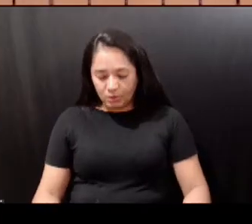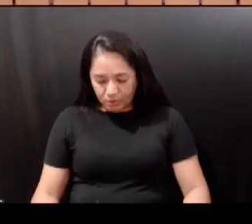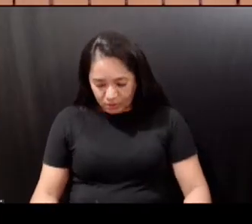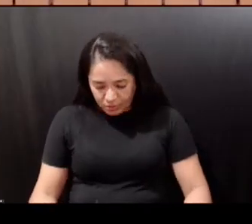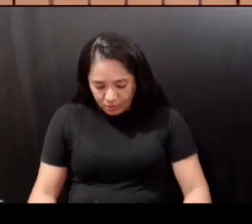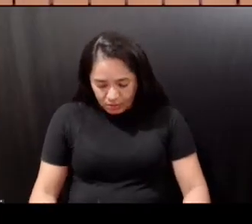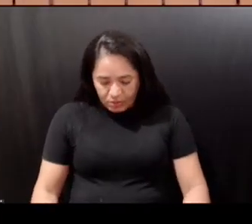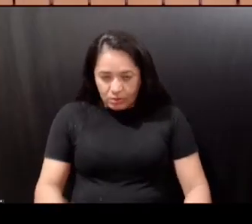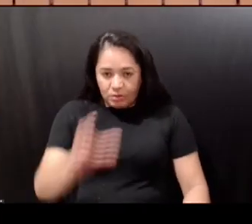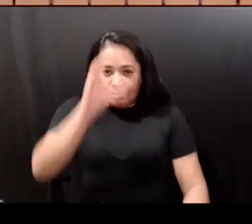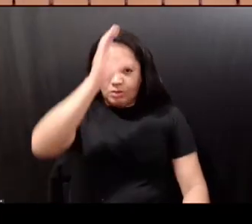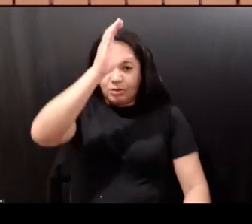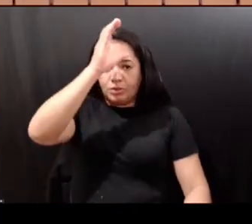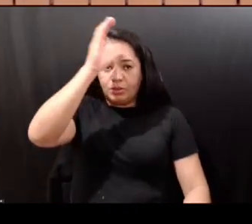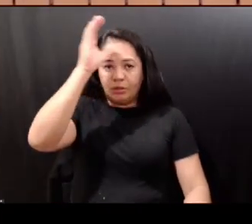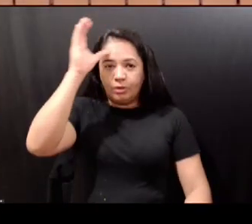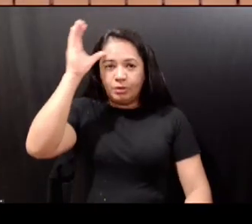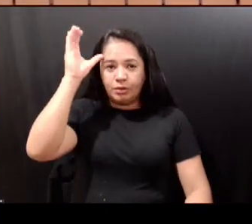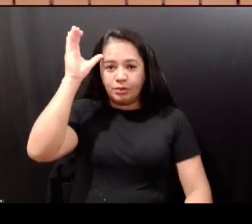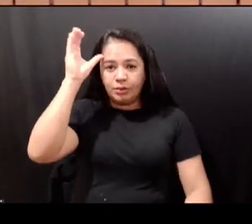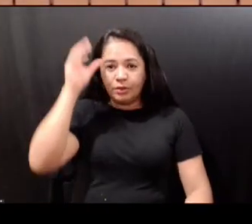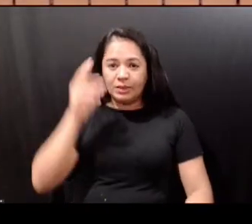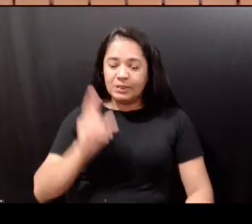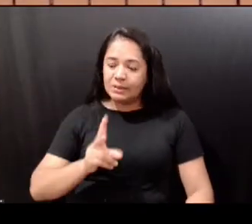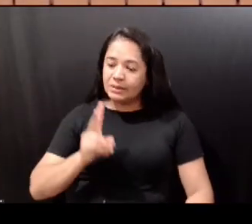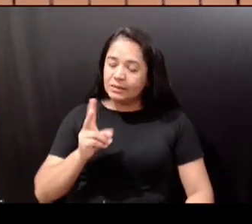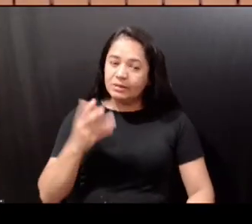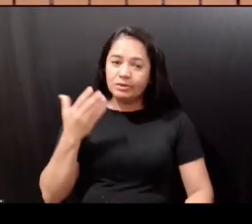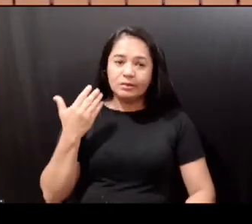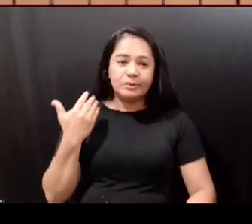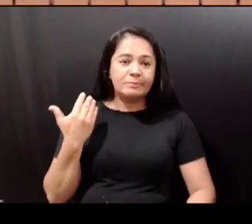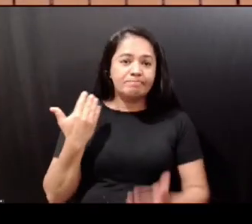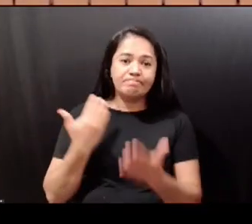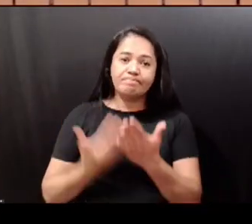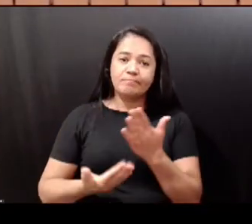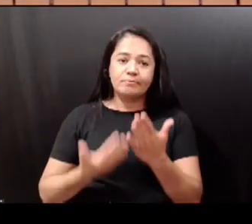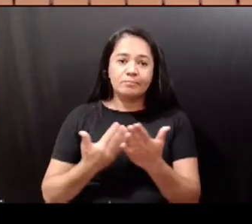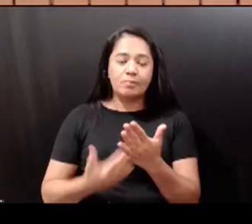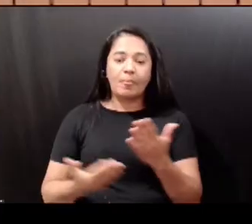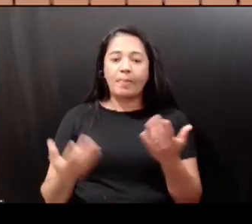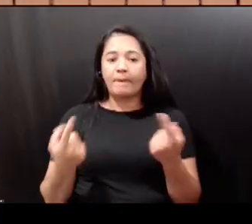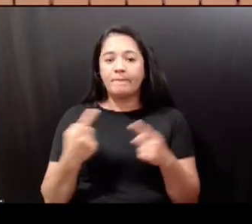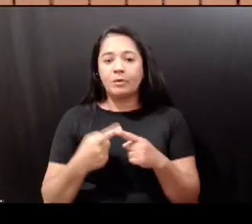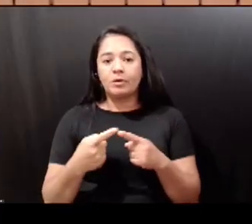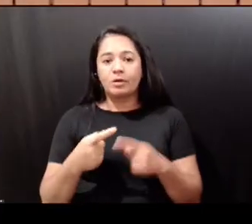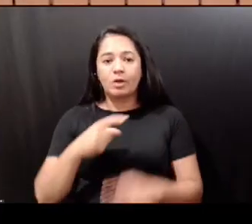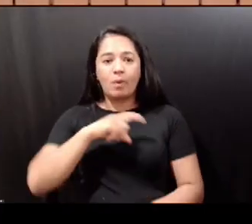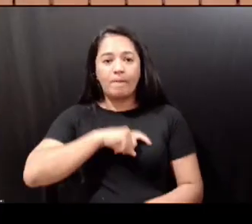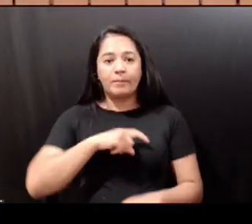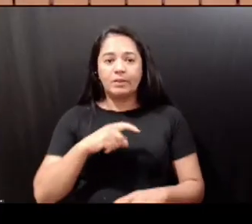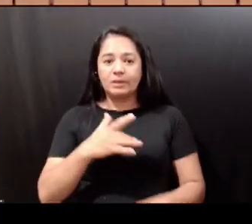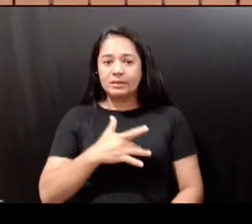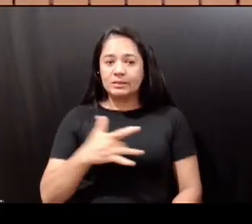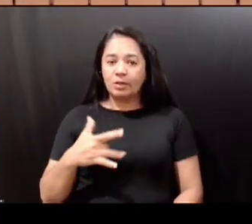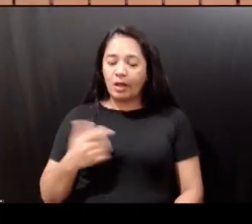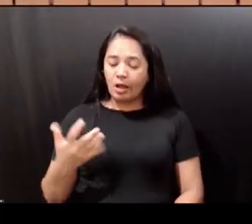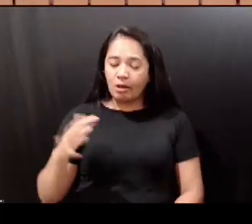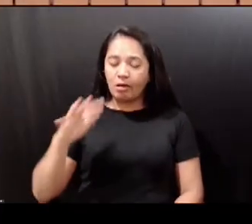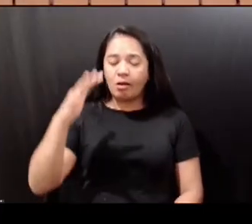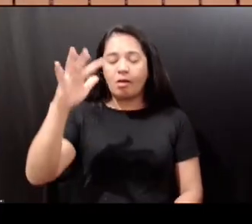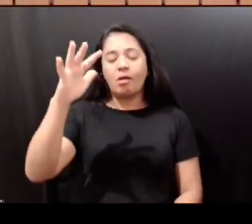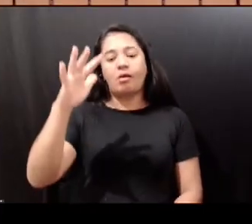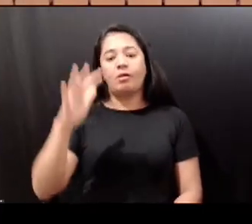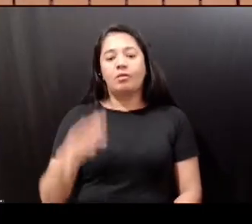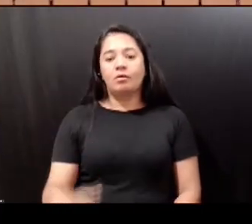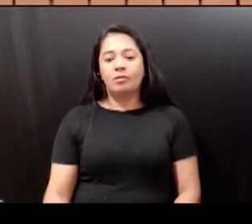ele é lesado. Hoje, o plano de saúde, ele é caríssimo. Ele não é barato para uma pessoa, principalmente se a pessoa ela tiver